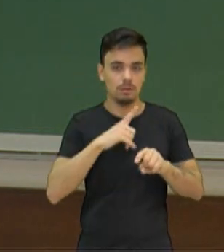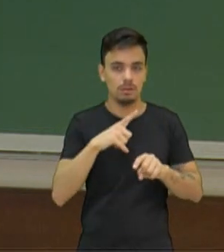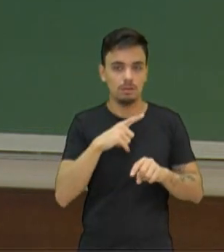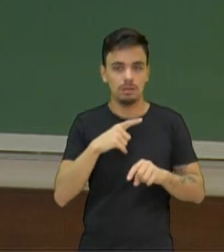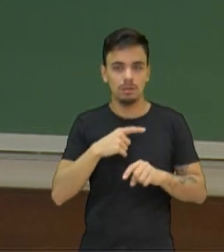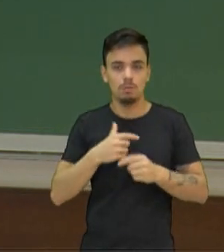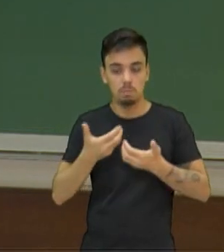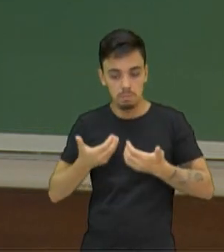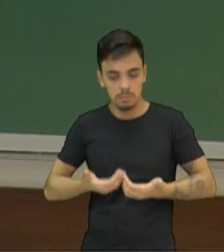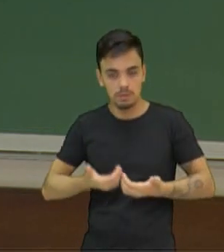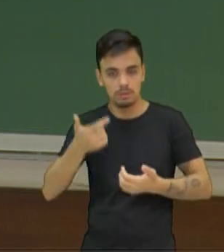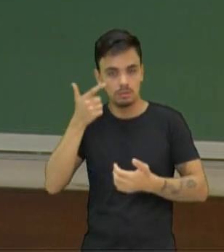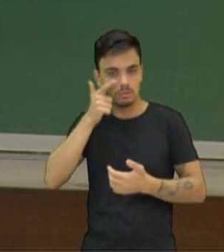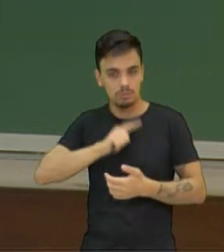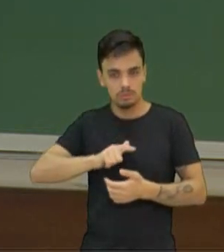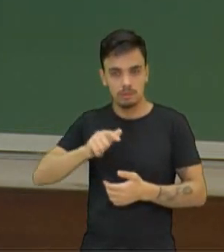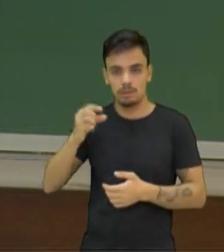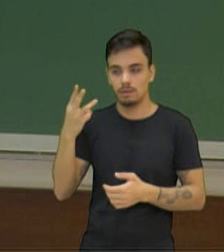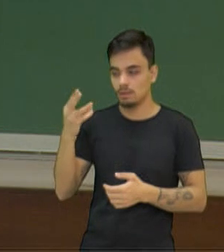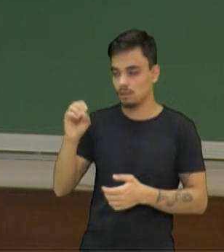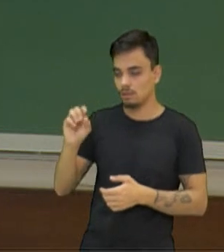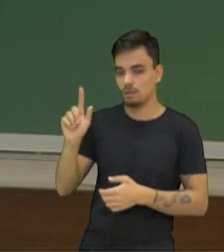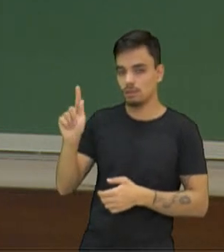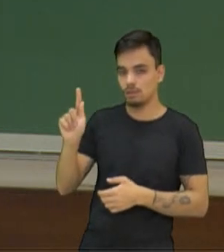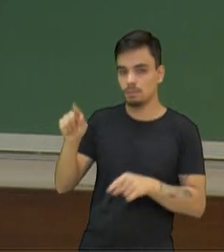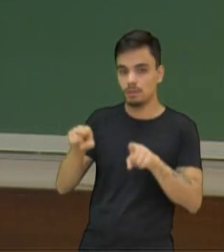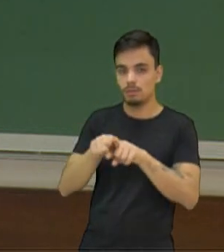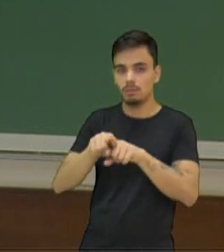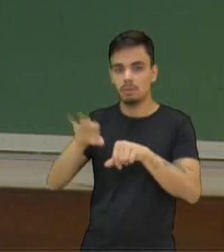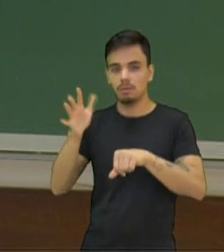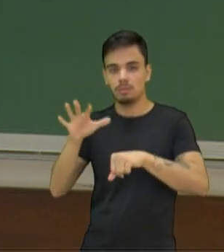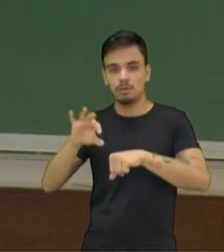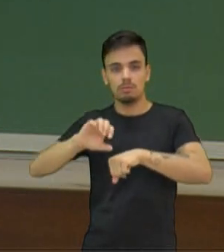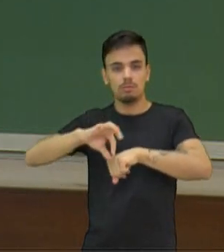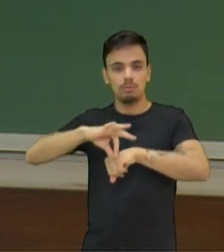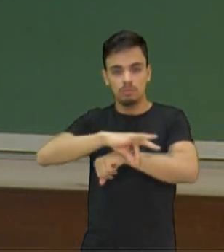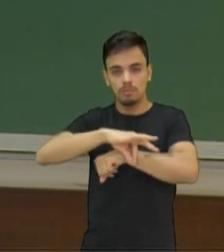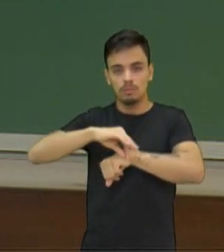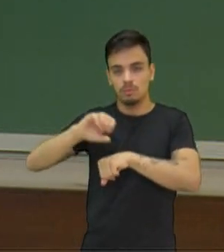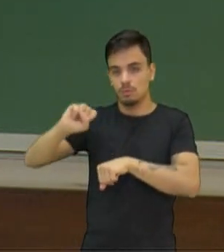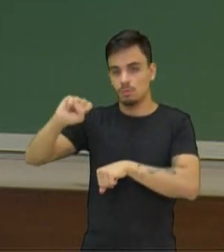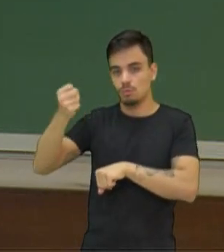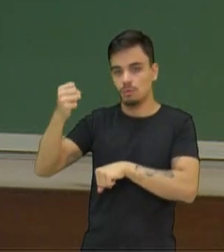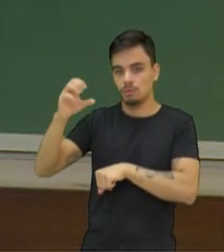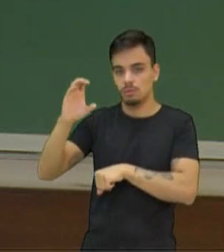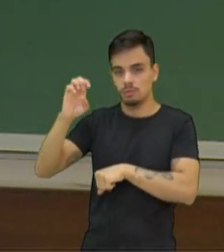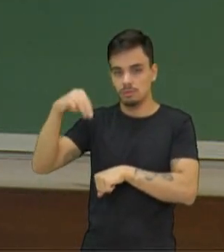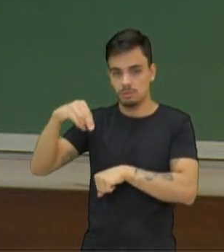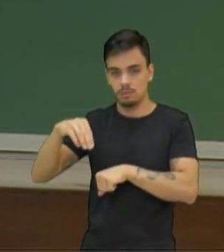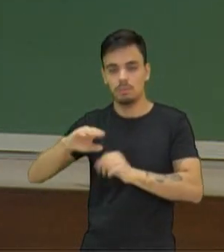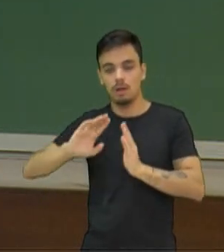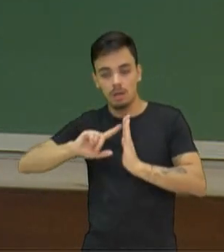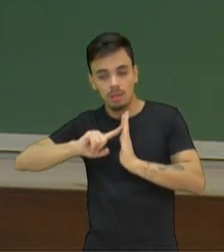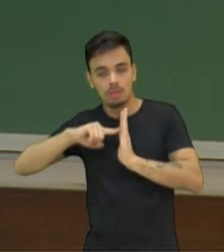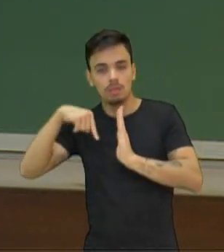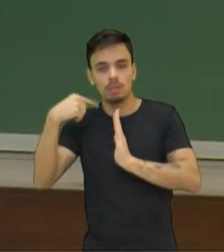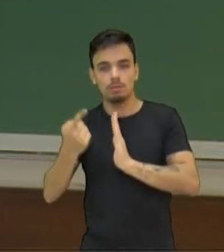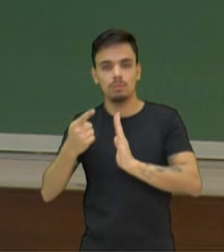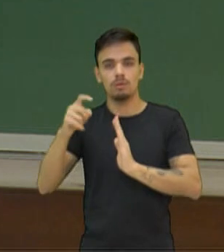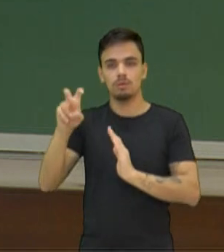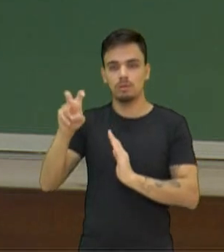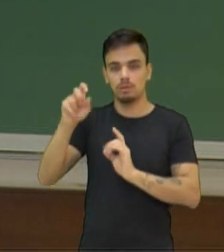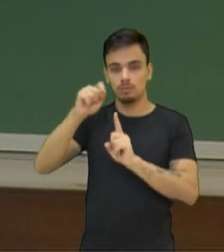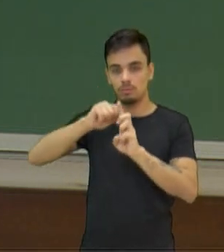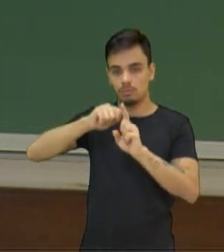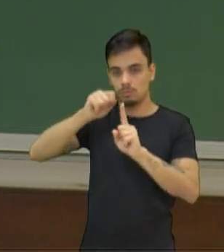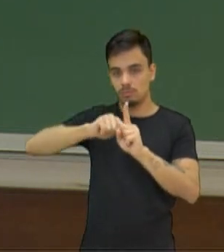já vai para 30 gramas e cerca de 8,5 centímetros. No 5º mês, ele já passa a ter movimentos mais